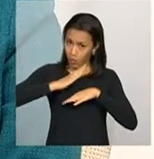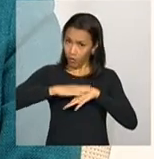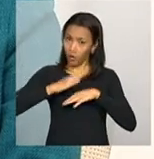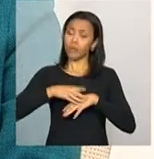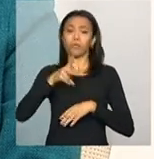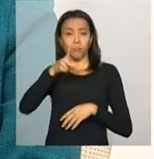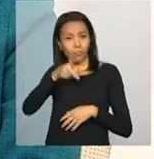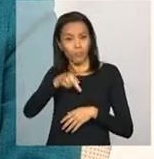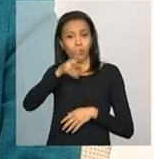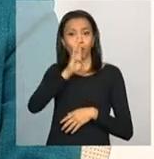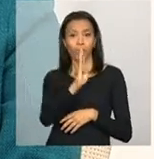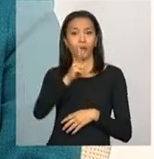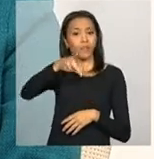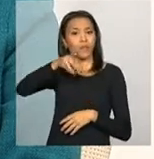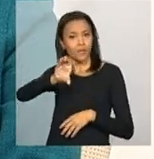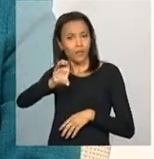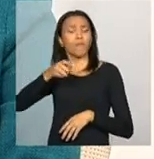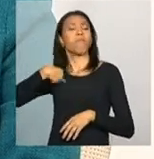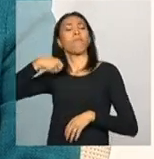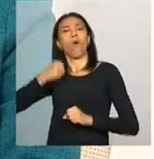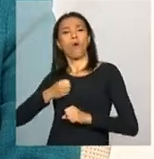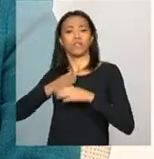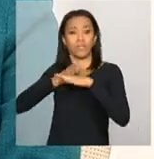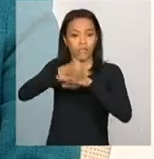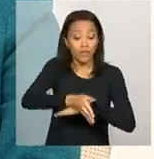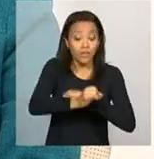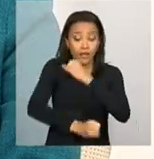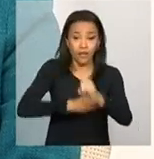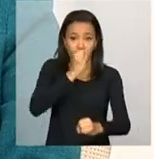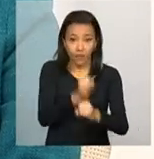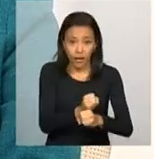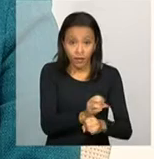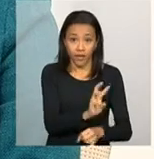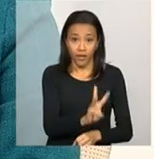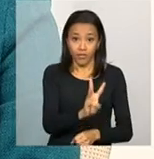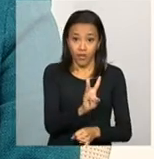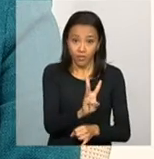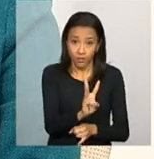BPC, acessando a internet no endereço